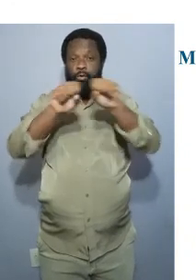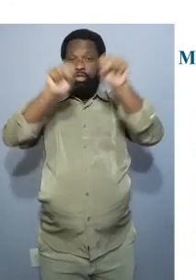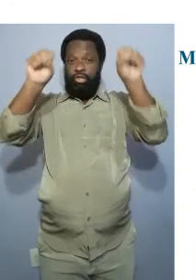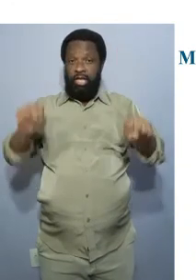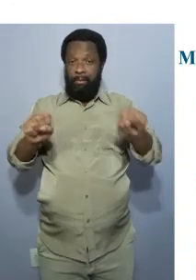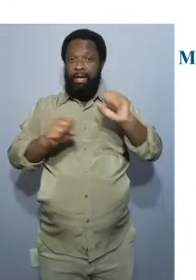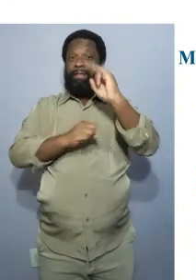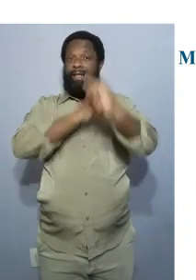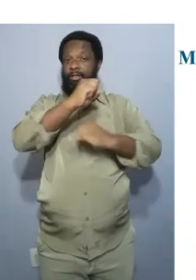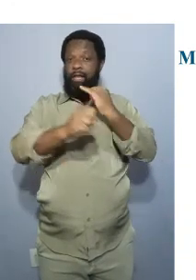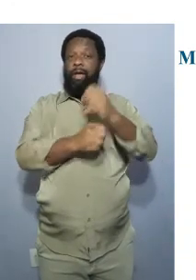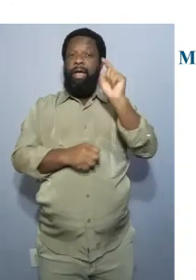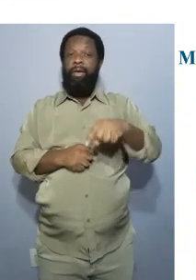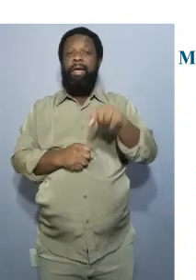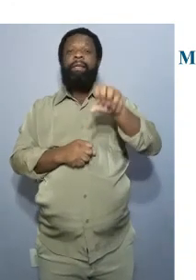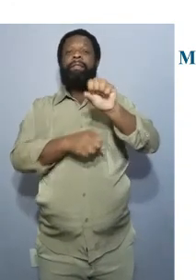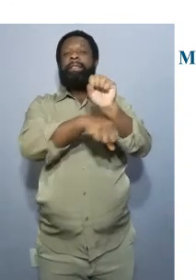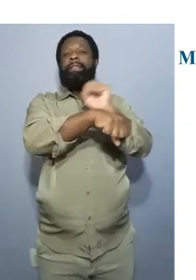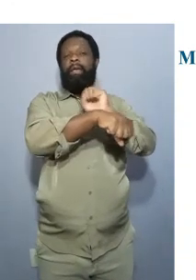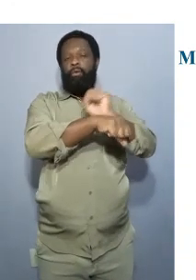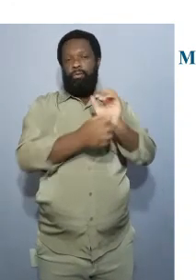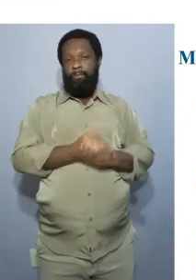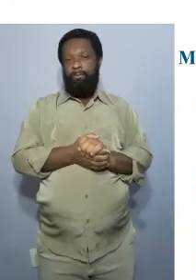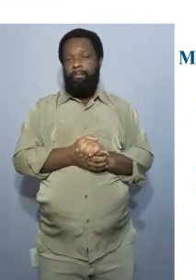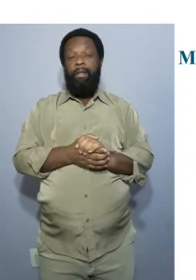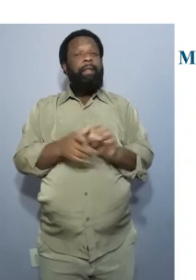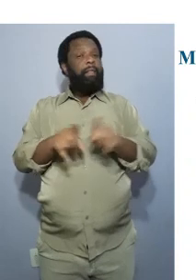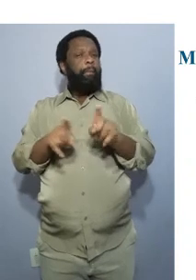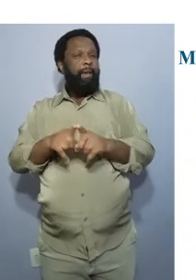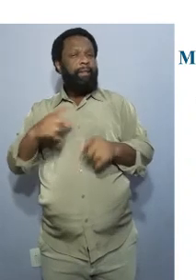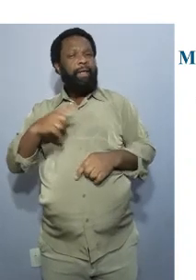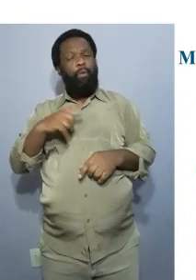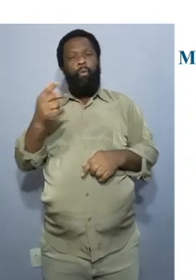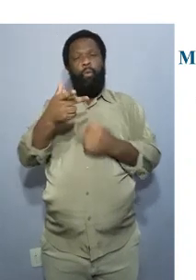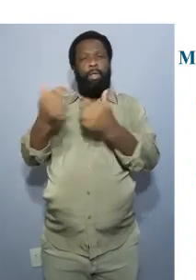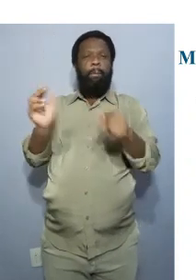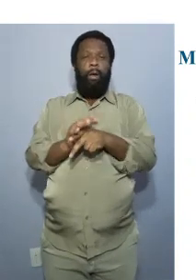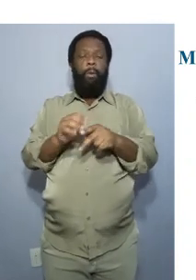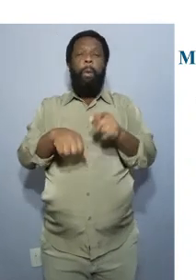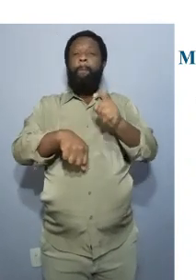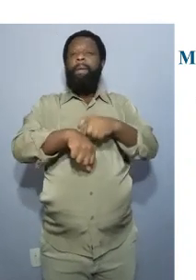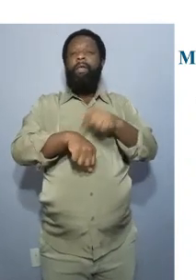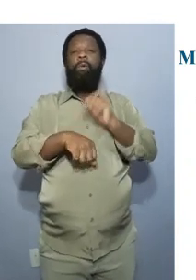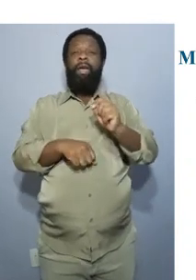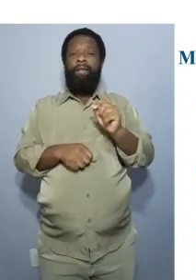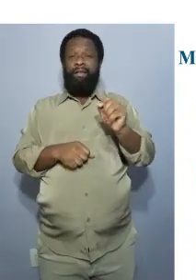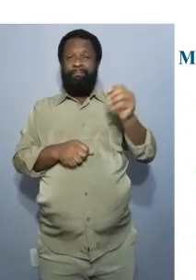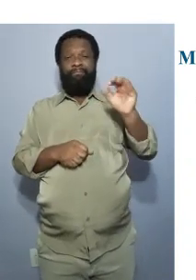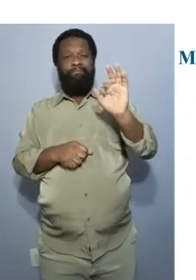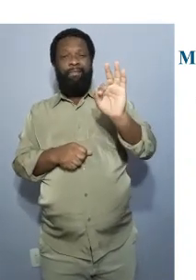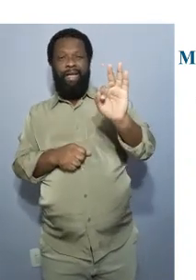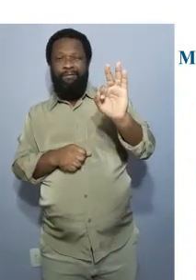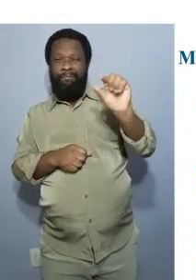segundo. Um complementar, mas também meio antagônico do período é a frequência, que é o